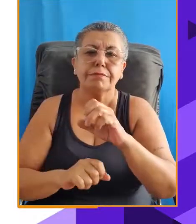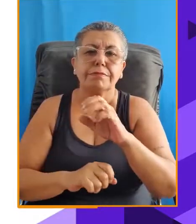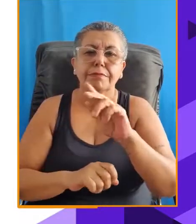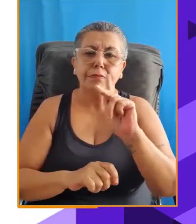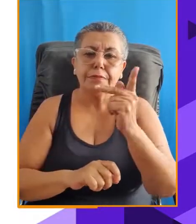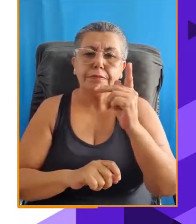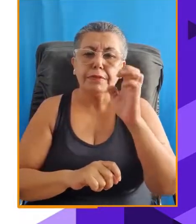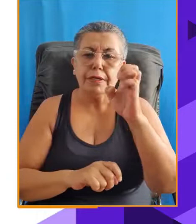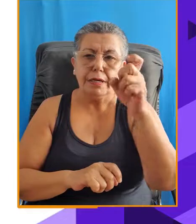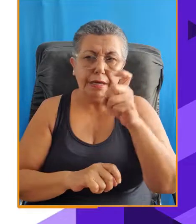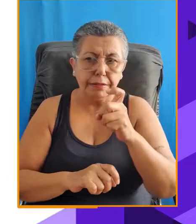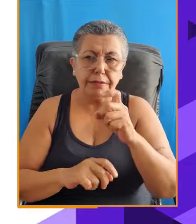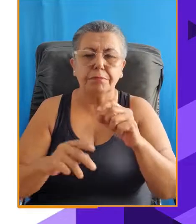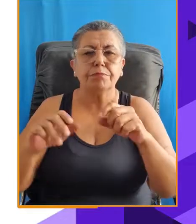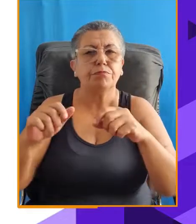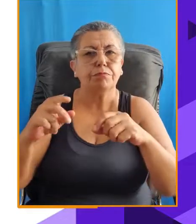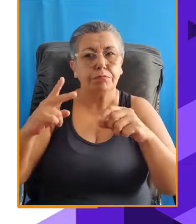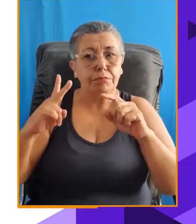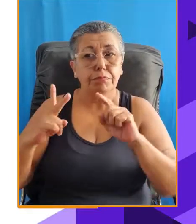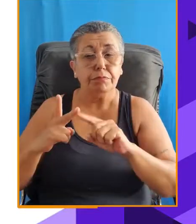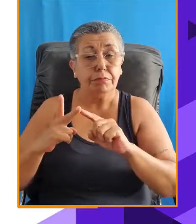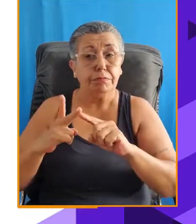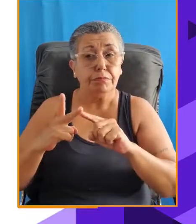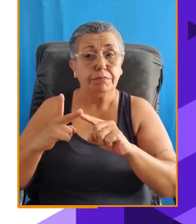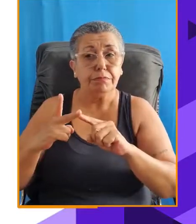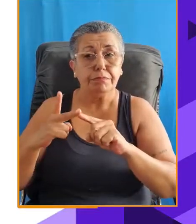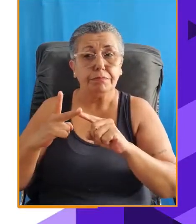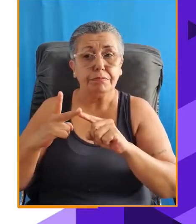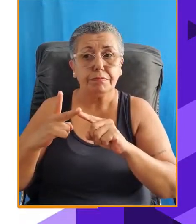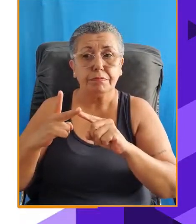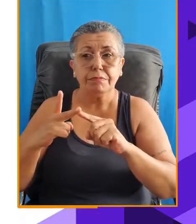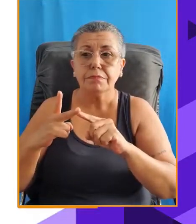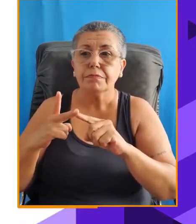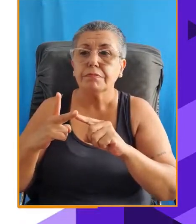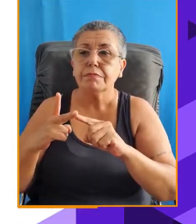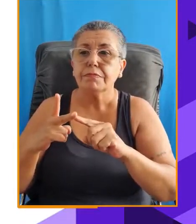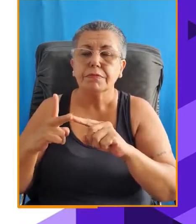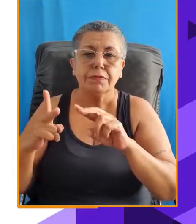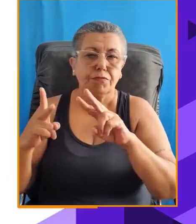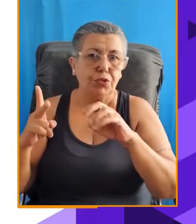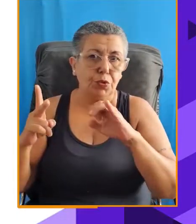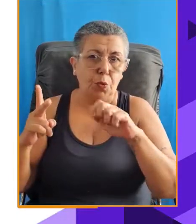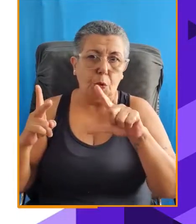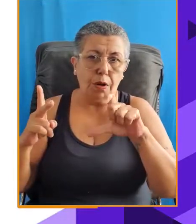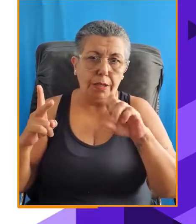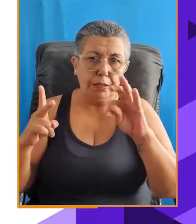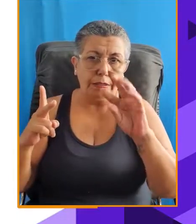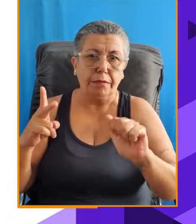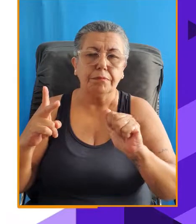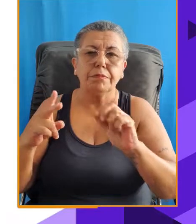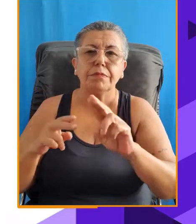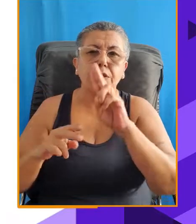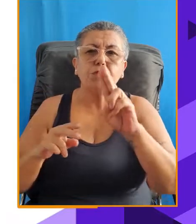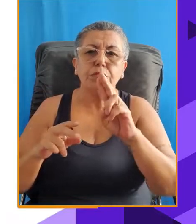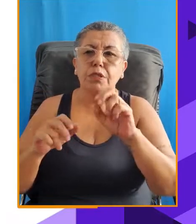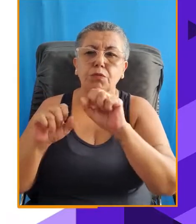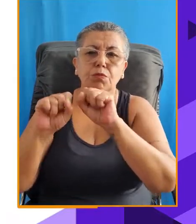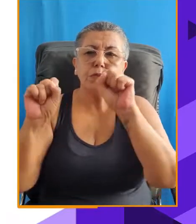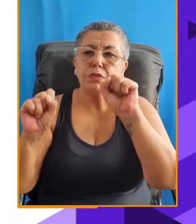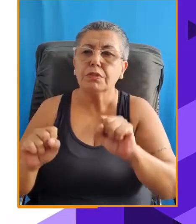X. A segunda cor, o violeta, está sendo utilizado o